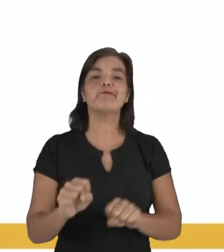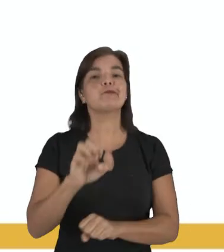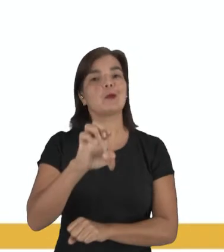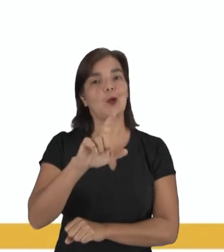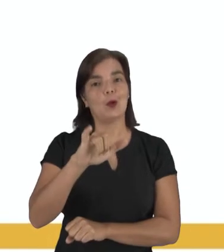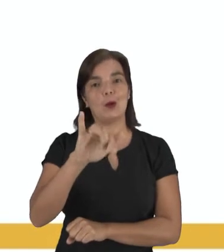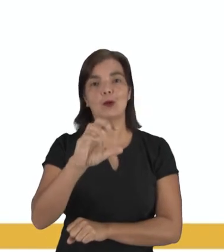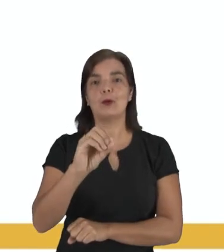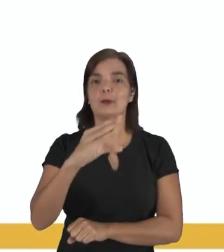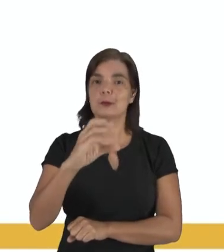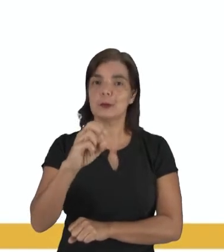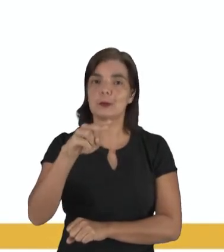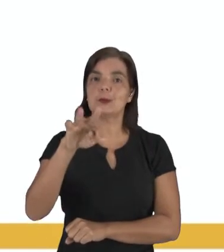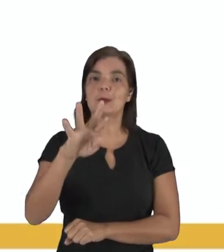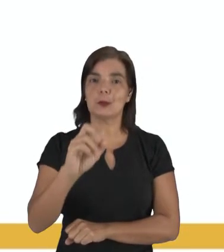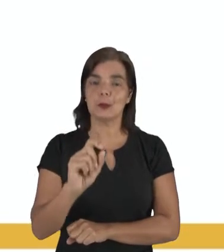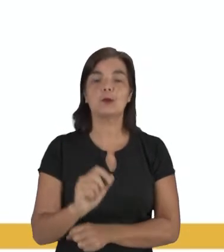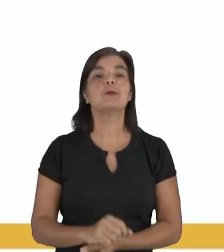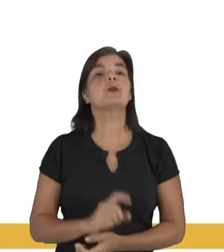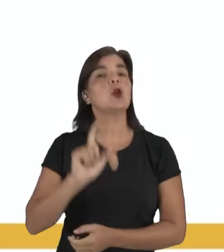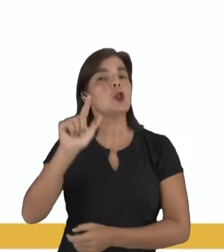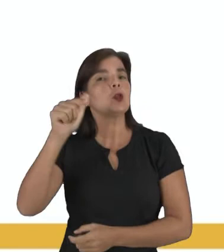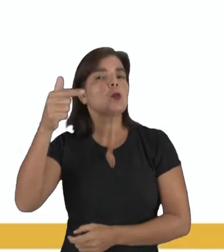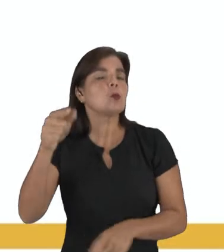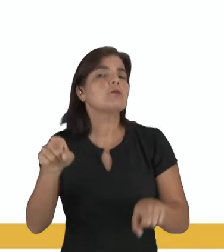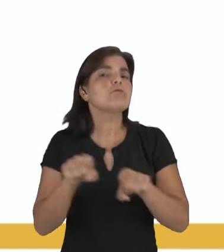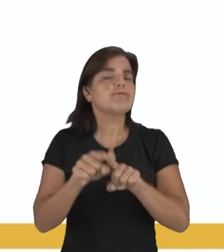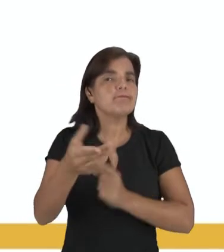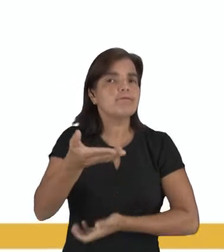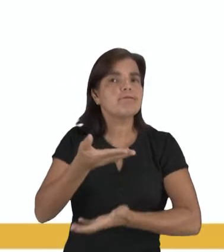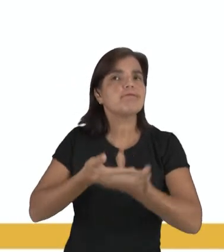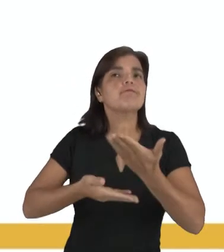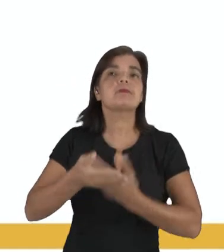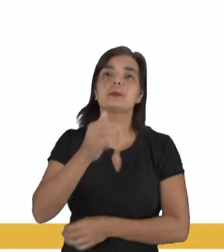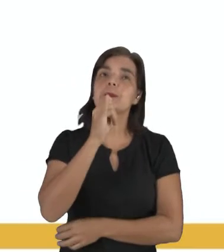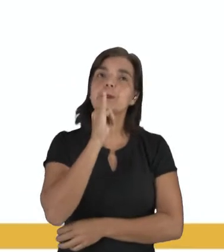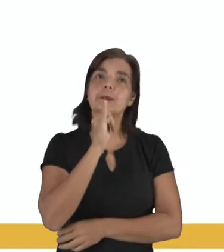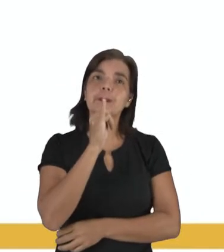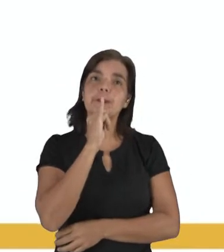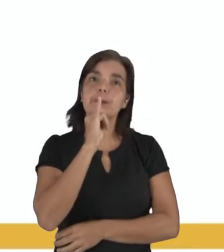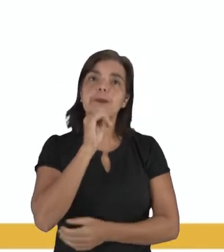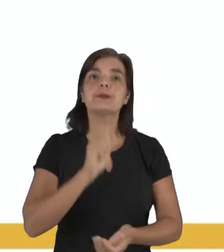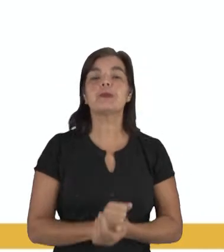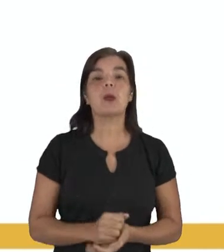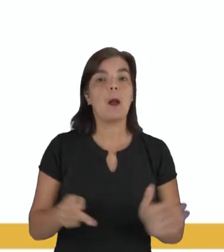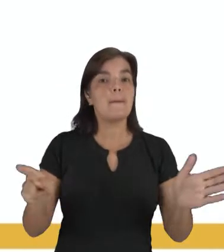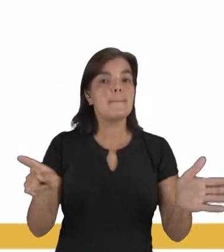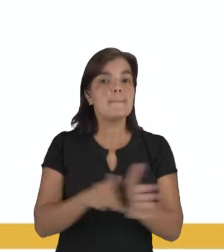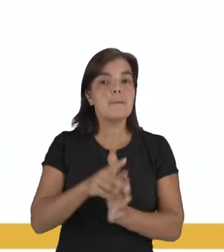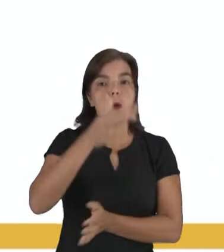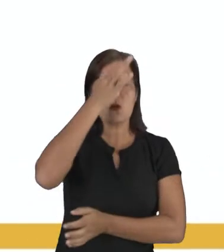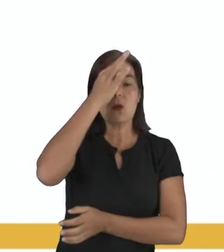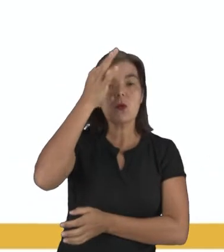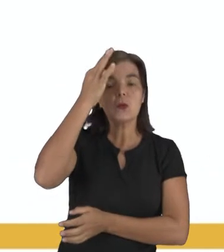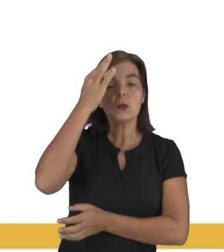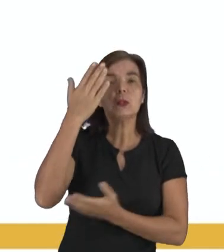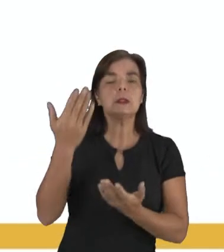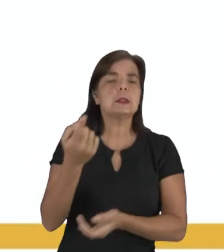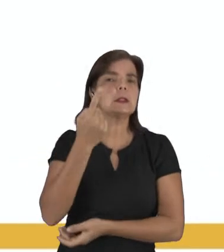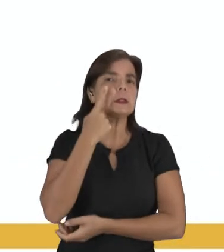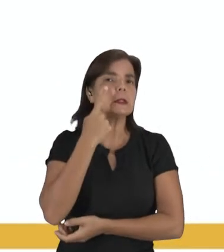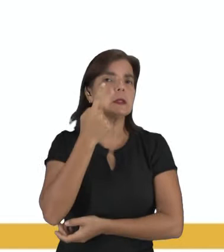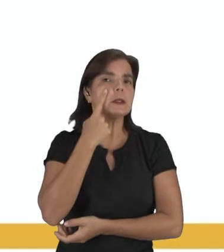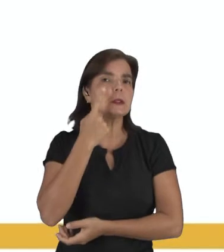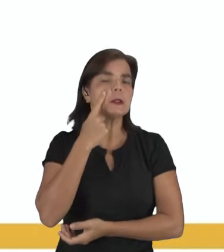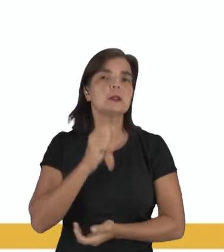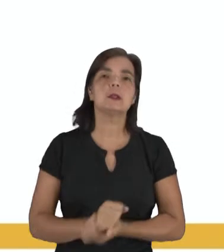heliocêntrico. Tem outras áreas ainda que estão relacionadas, como por exemplo a própria filosofia. Se tu